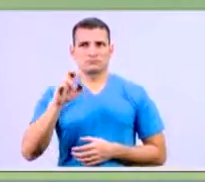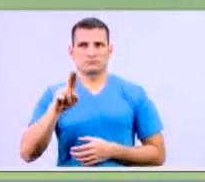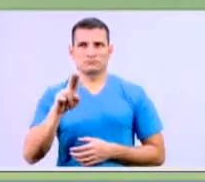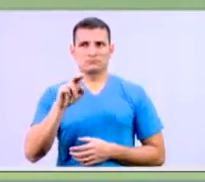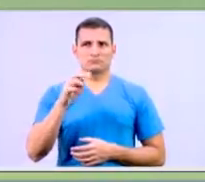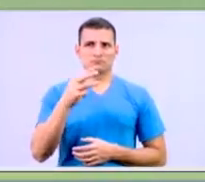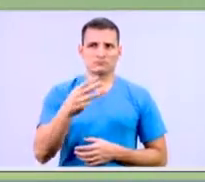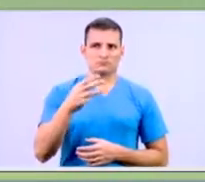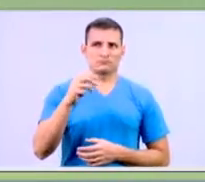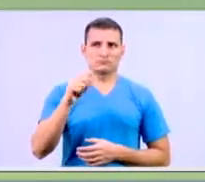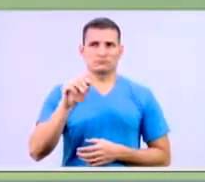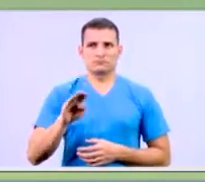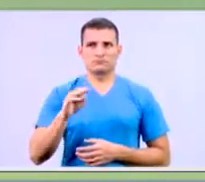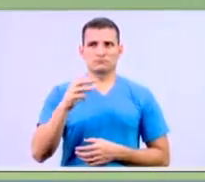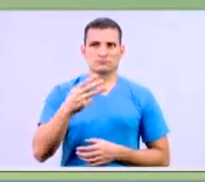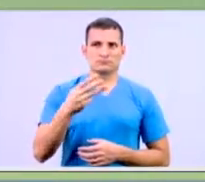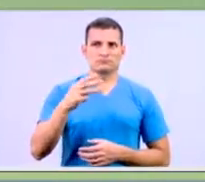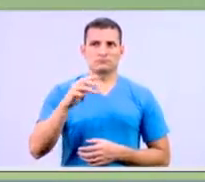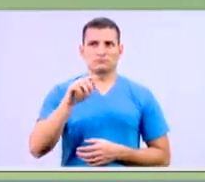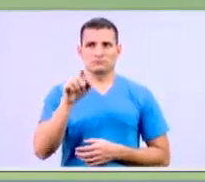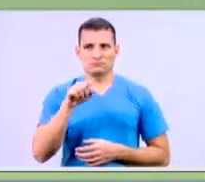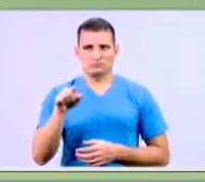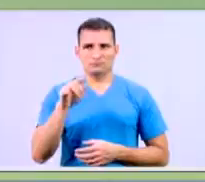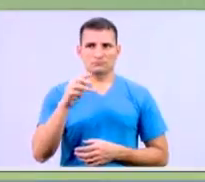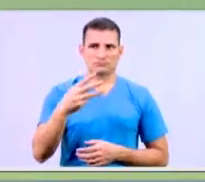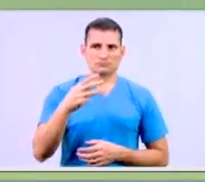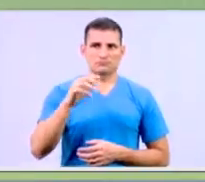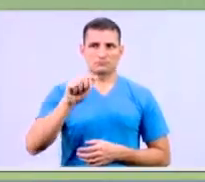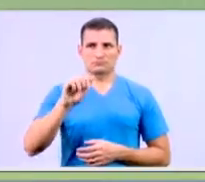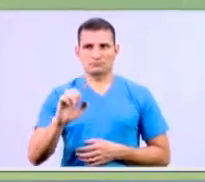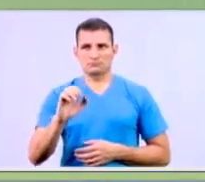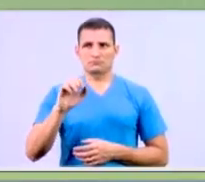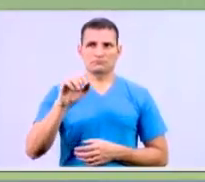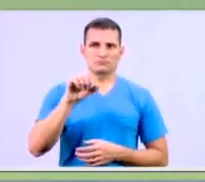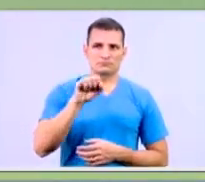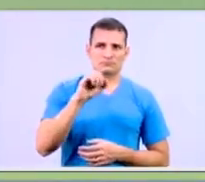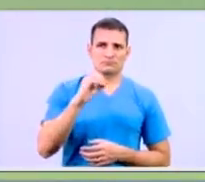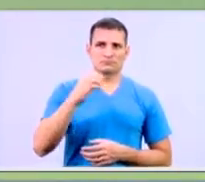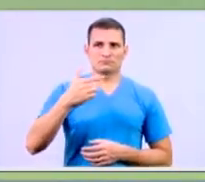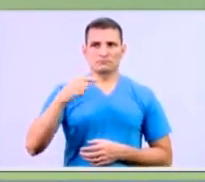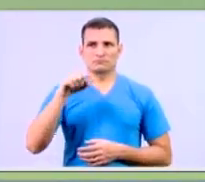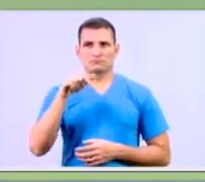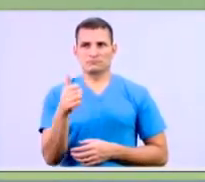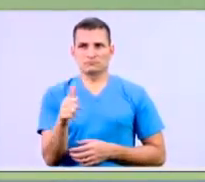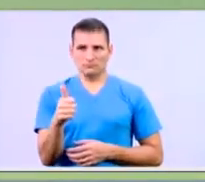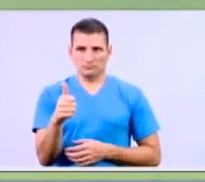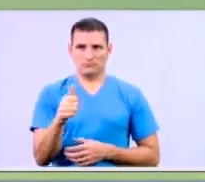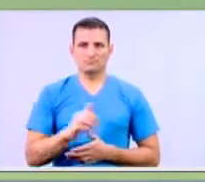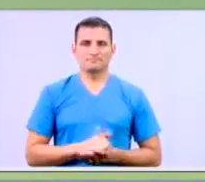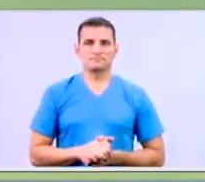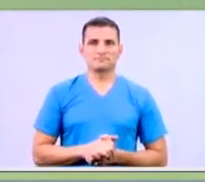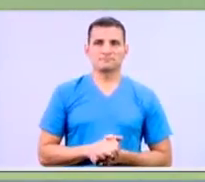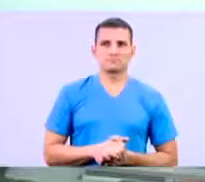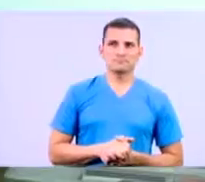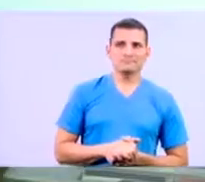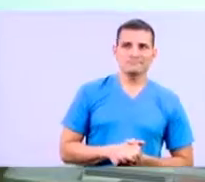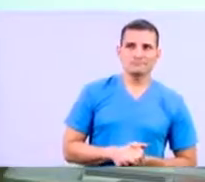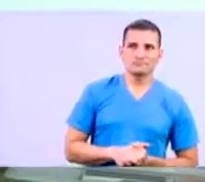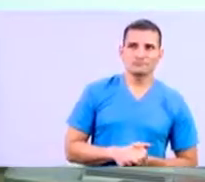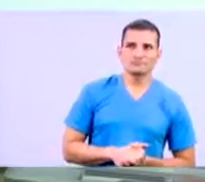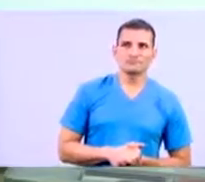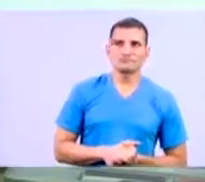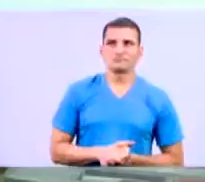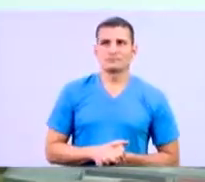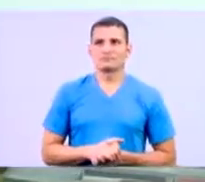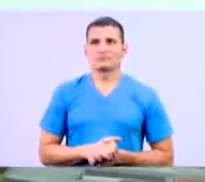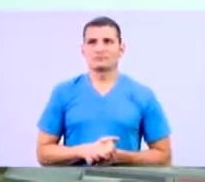3Z, 3AE e o 802.11. Eita, mas você falou um monte de sigla antes e agora você